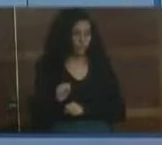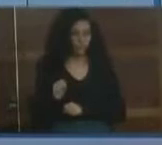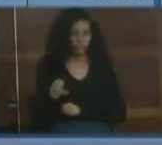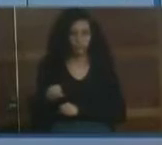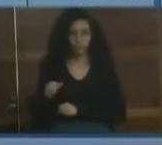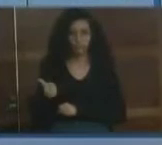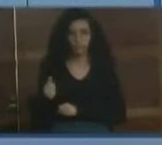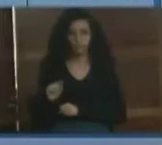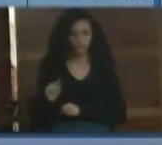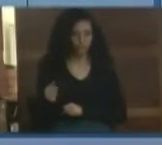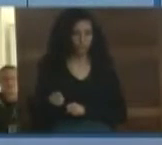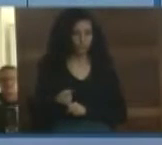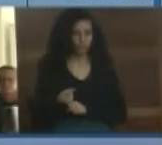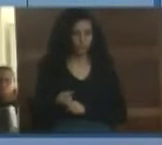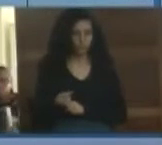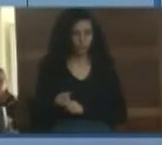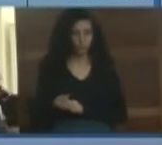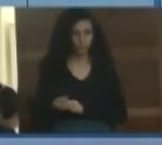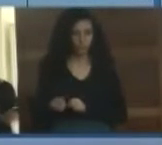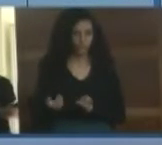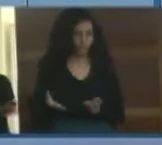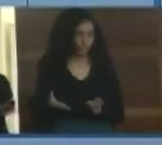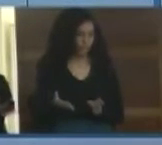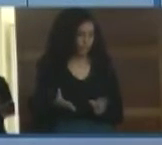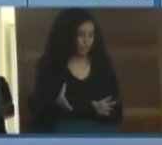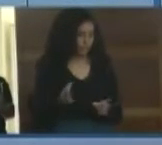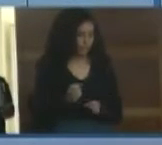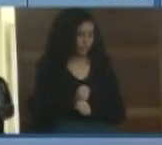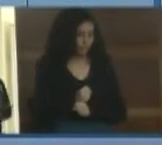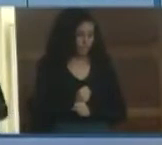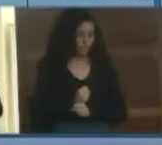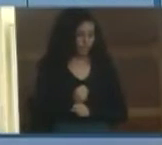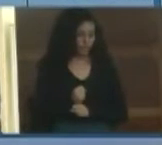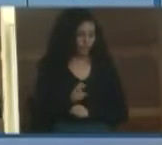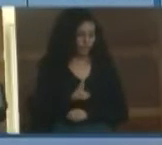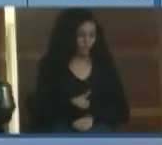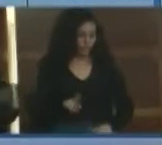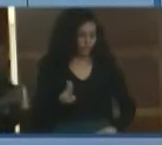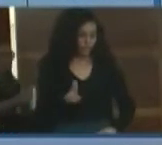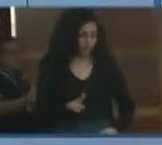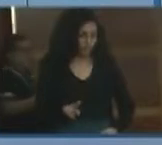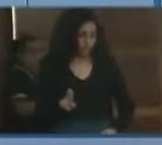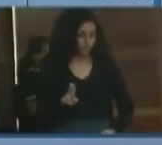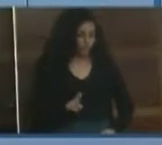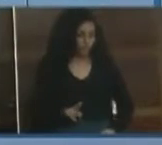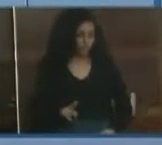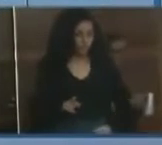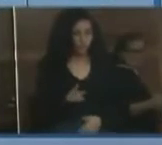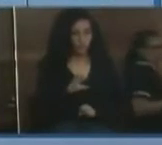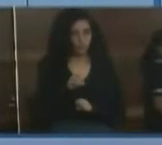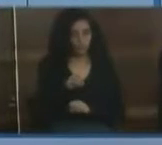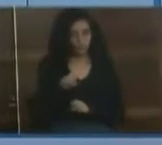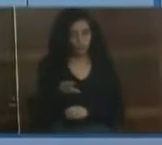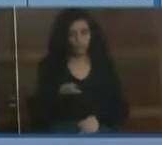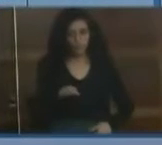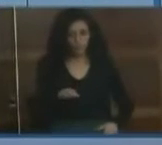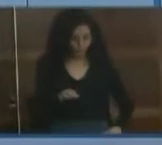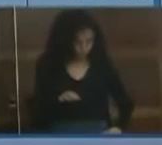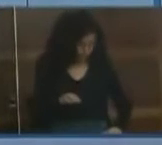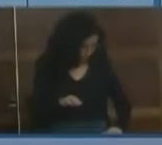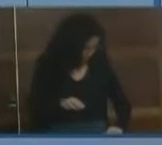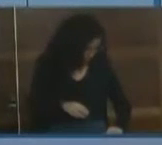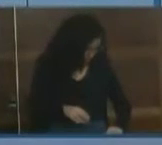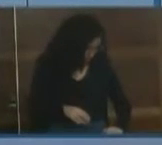891 mil reais total das despesas com manutenção e desenvolvimento de ensino